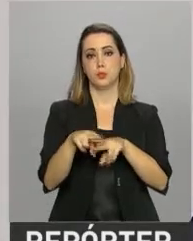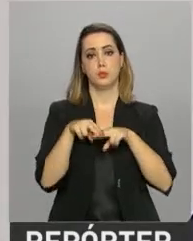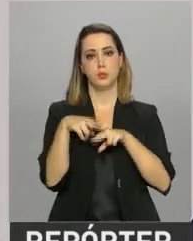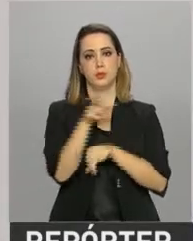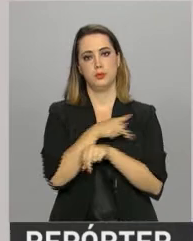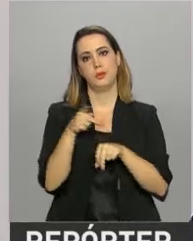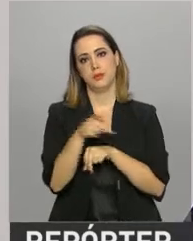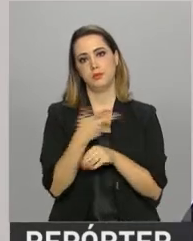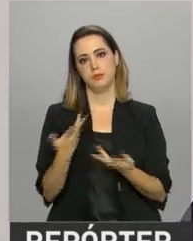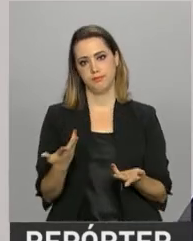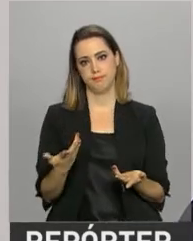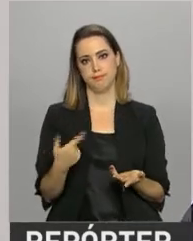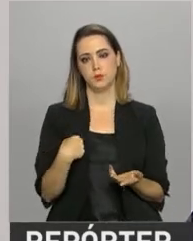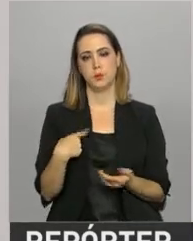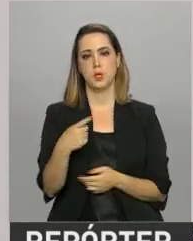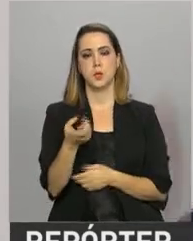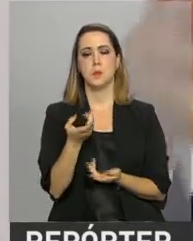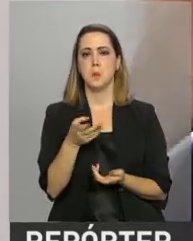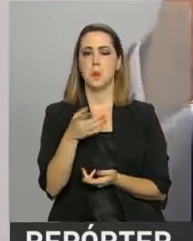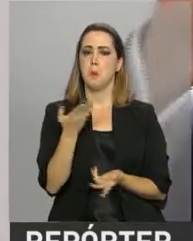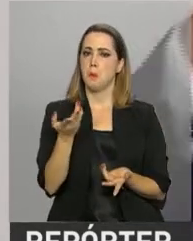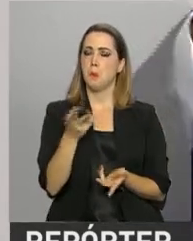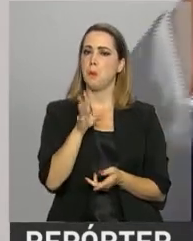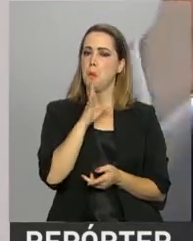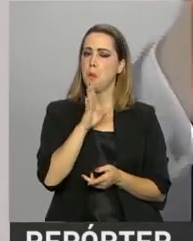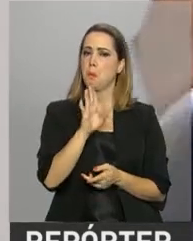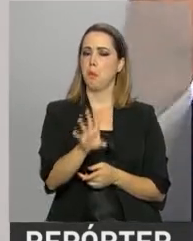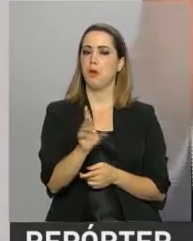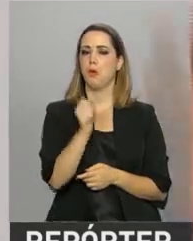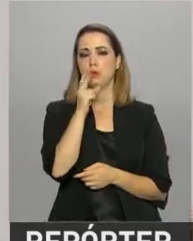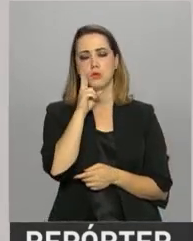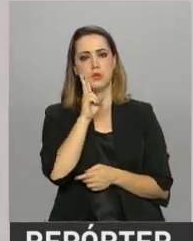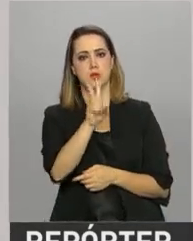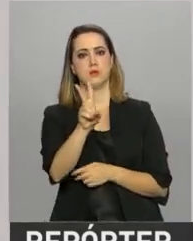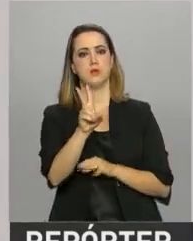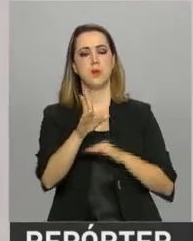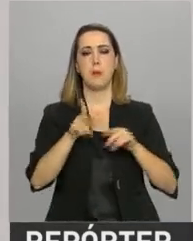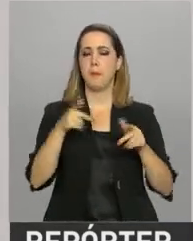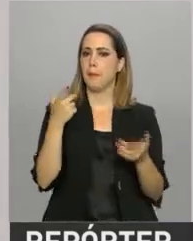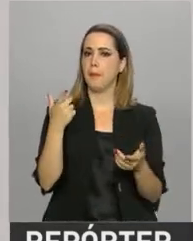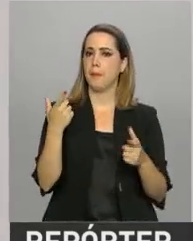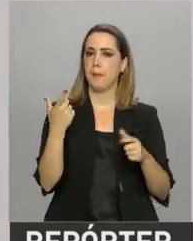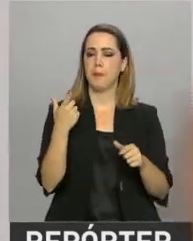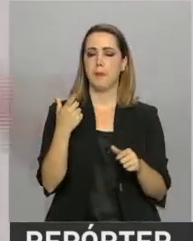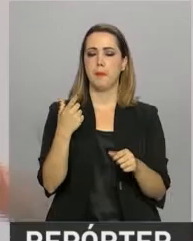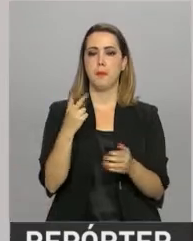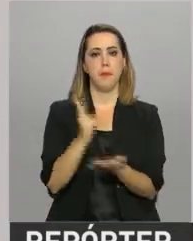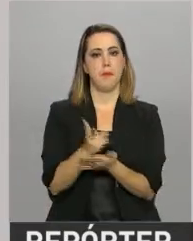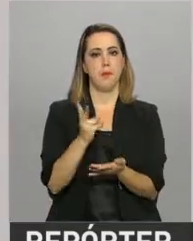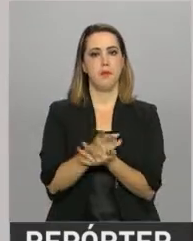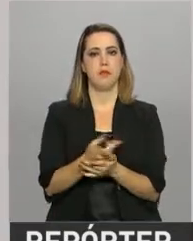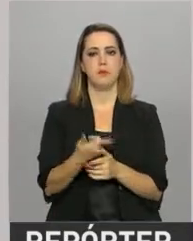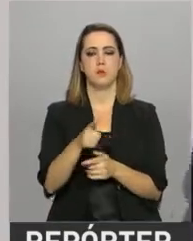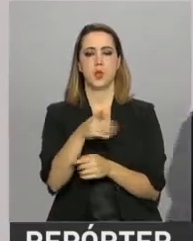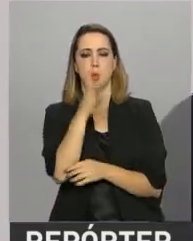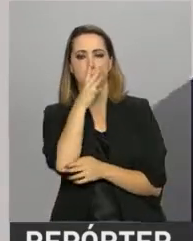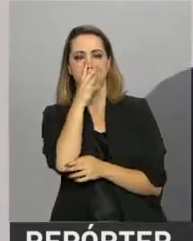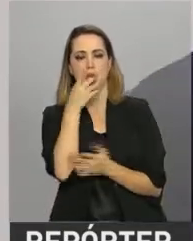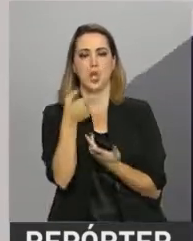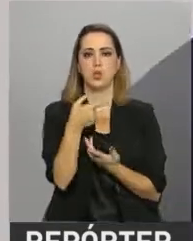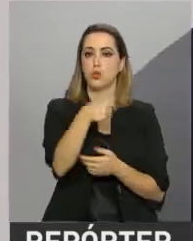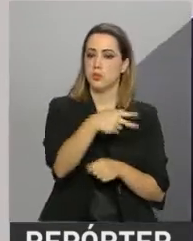muitos sustentaram independentemente de interesses partidários nós temos que nos dar as mãos